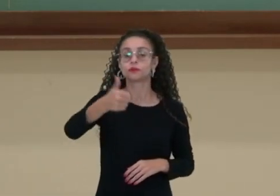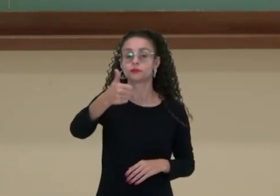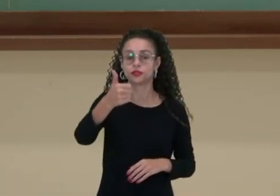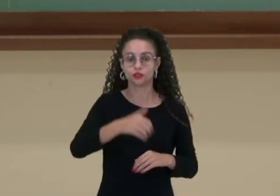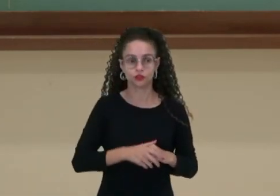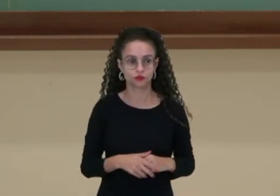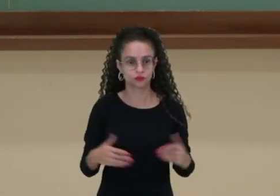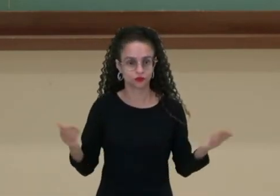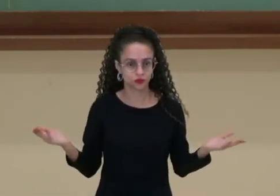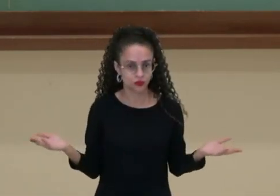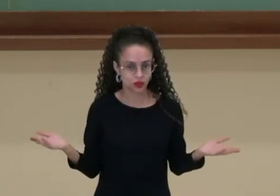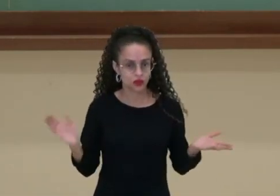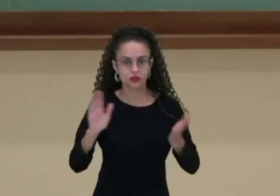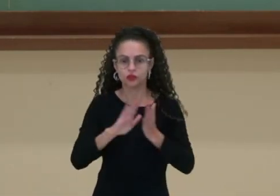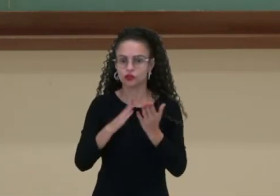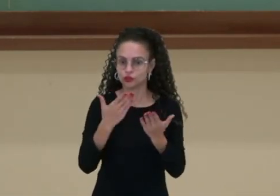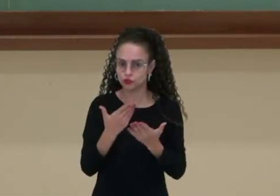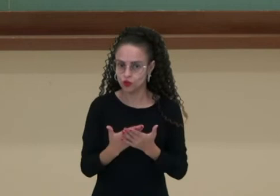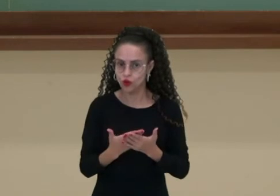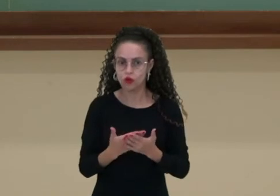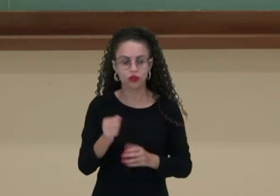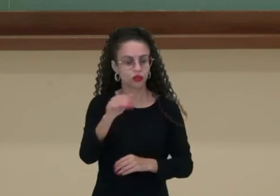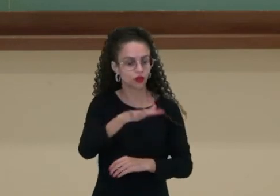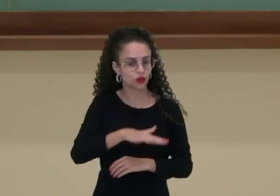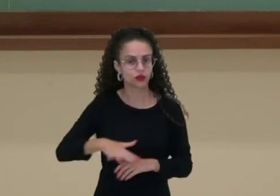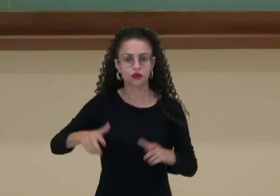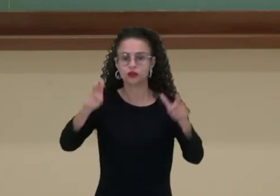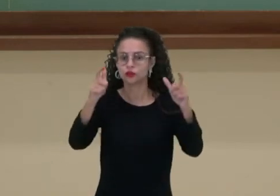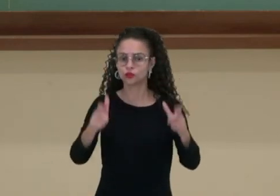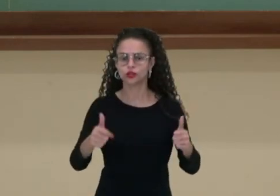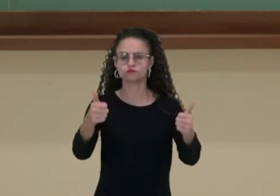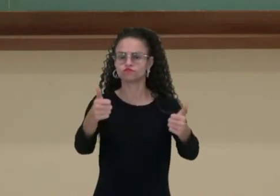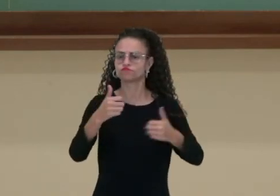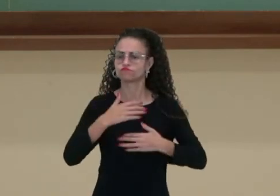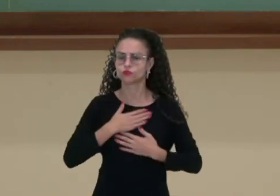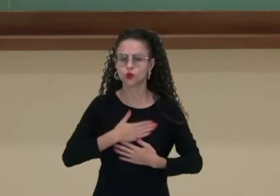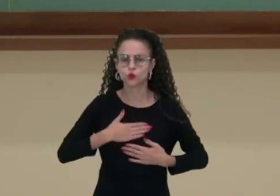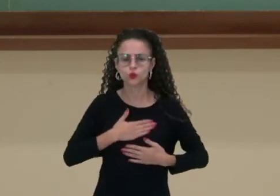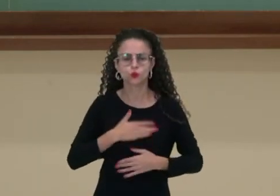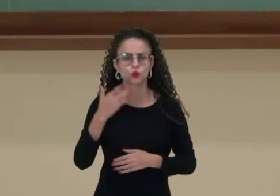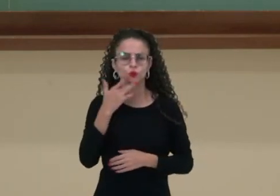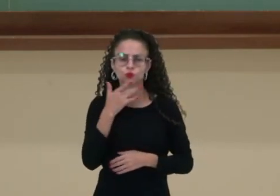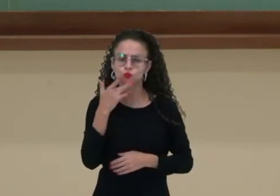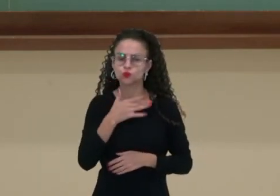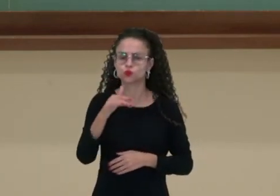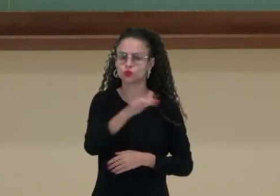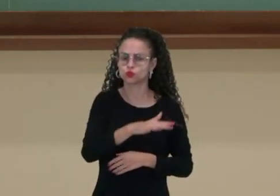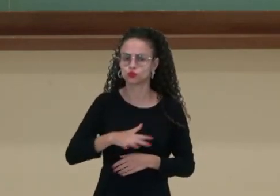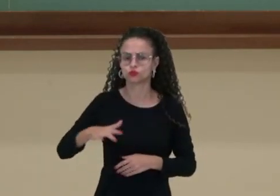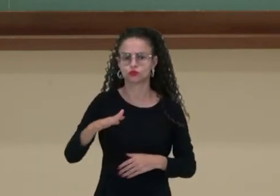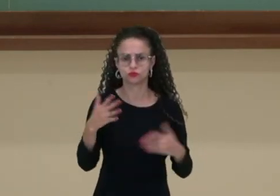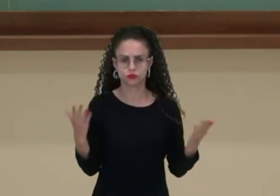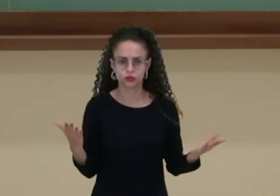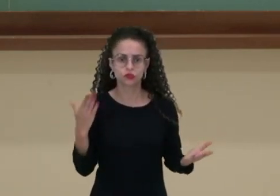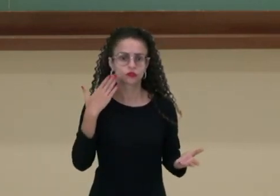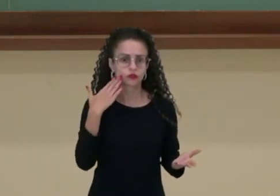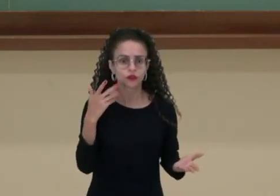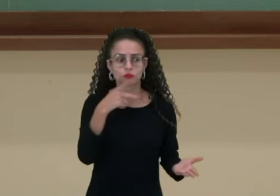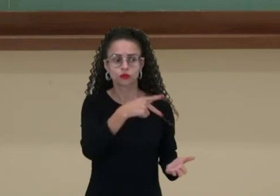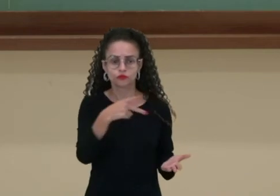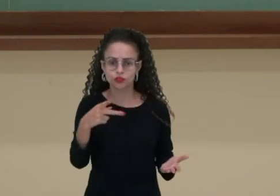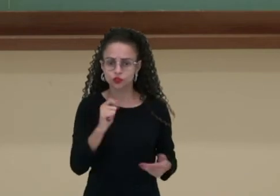Primeiro, gente, a escola tem que ser um lugar muito agradável, gostoso de ver. Sabe, os